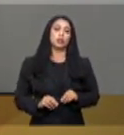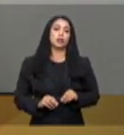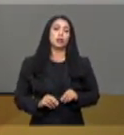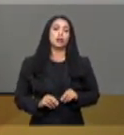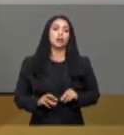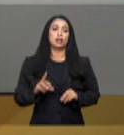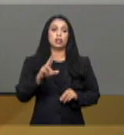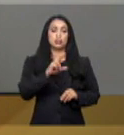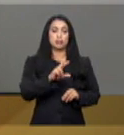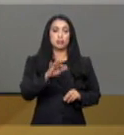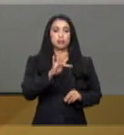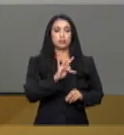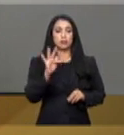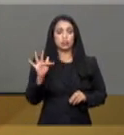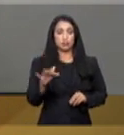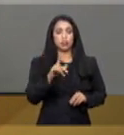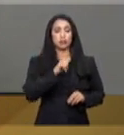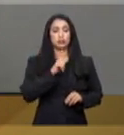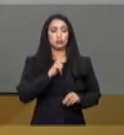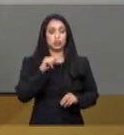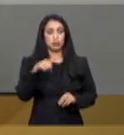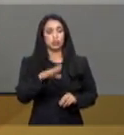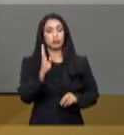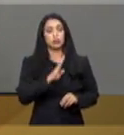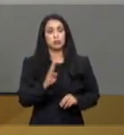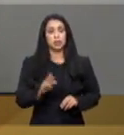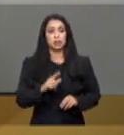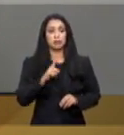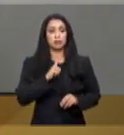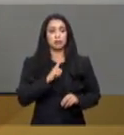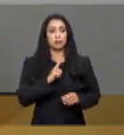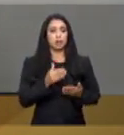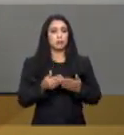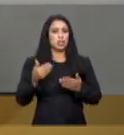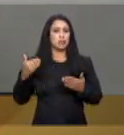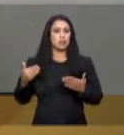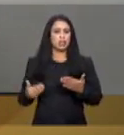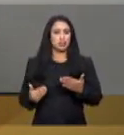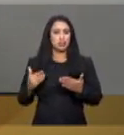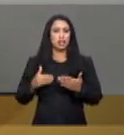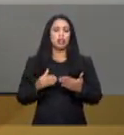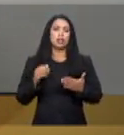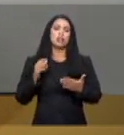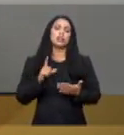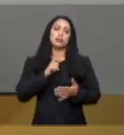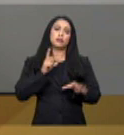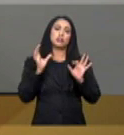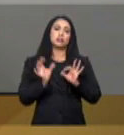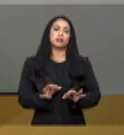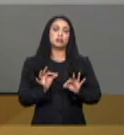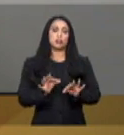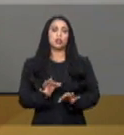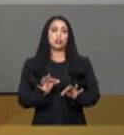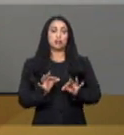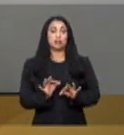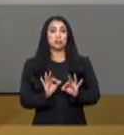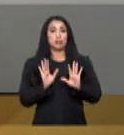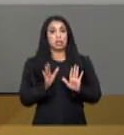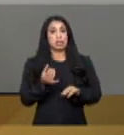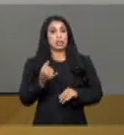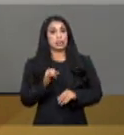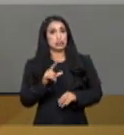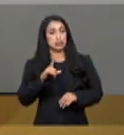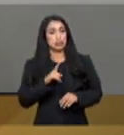aplicar a decisão em questão de forma puramente retroativa adequadamente, alternativamente, se